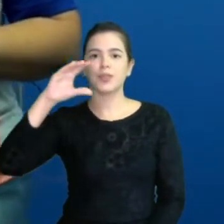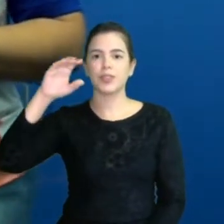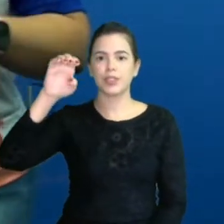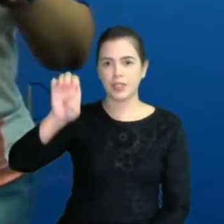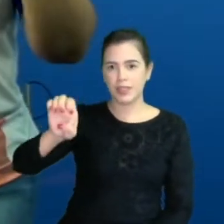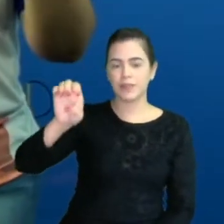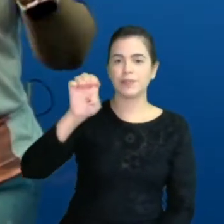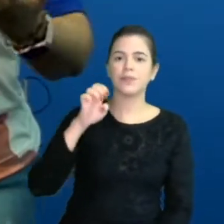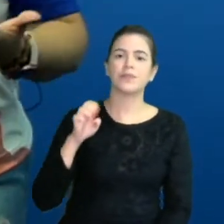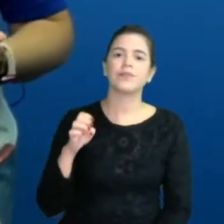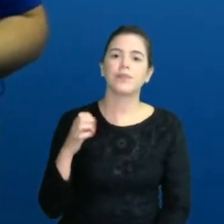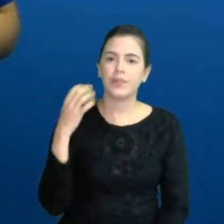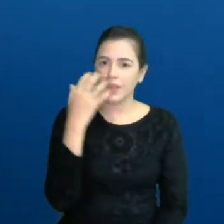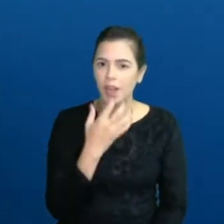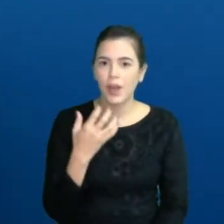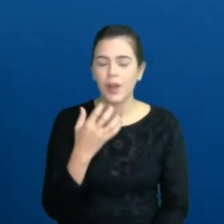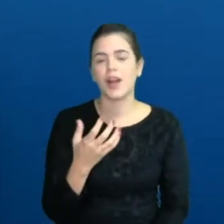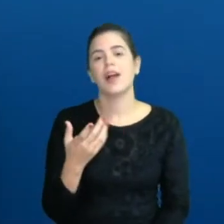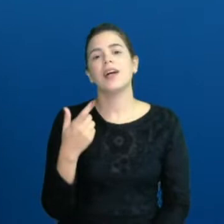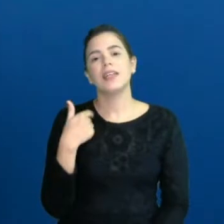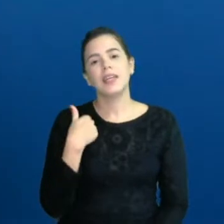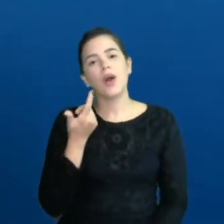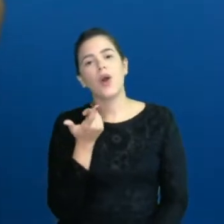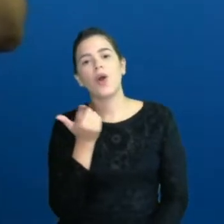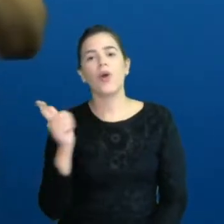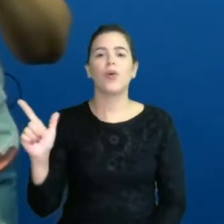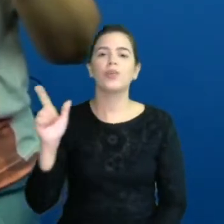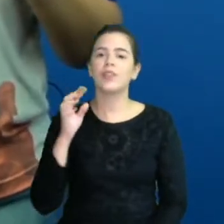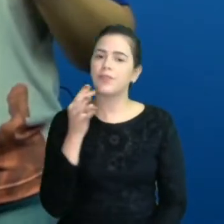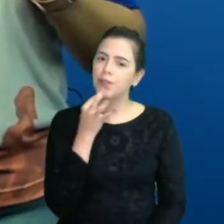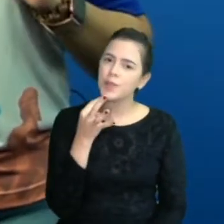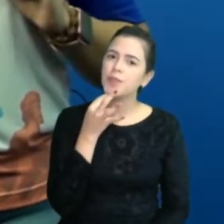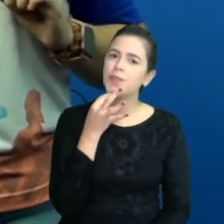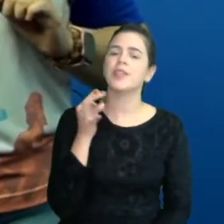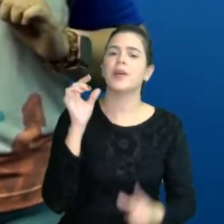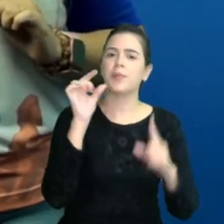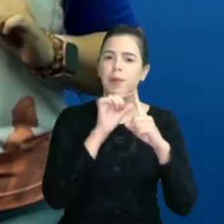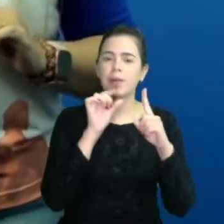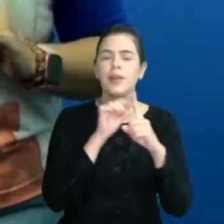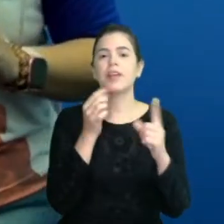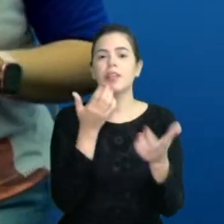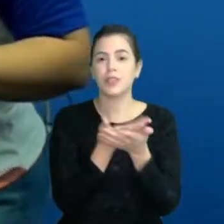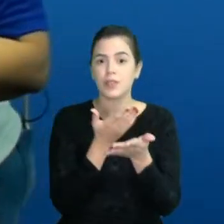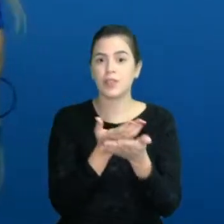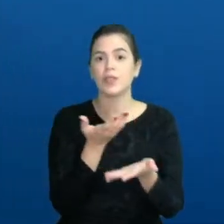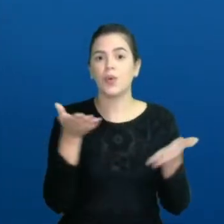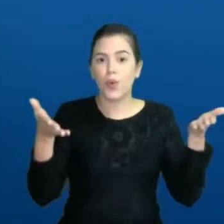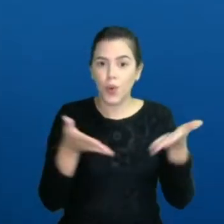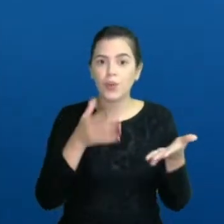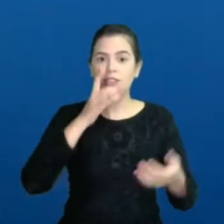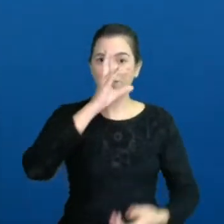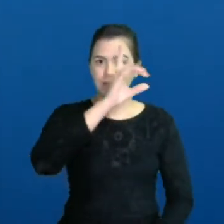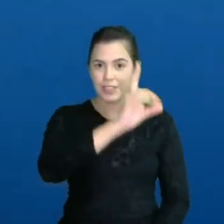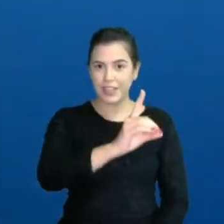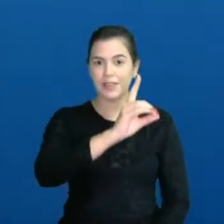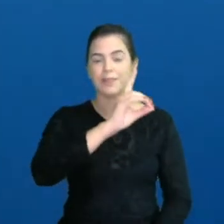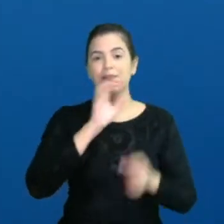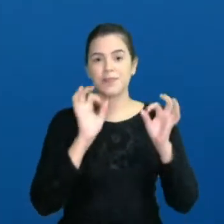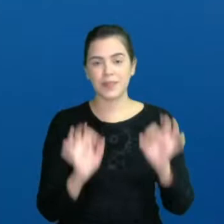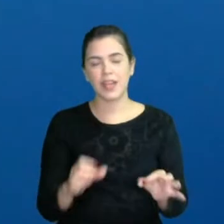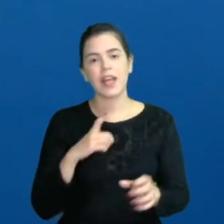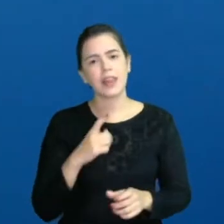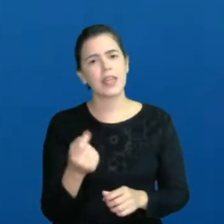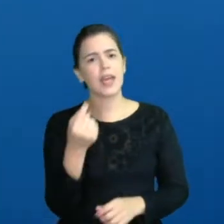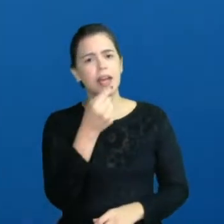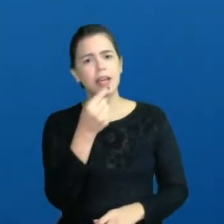tá? Vamos conhecer outras palavrinhas com a letrinha que a gente está estudando hoje, que é a letrinha D, né? Então, eu tenho aqui.